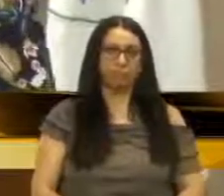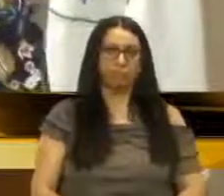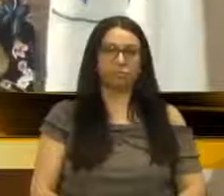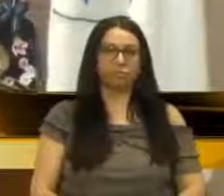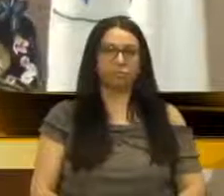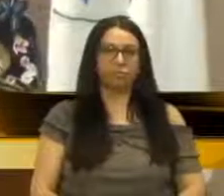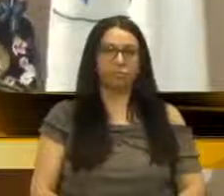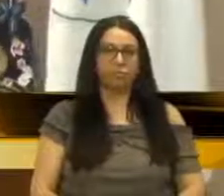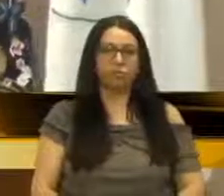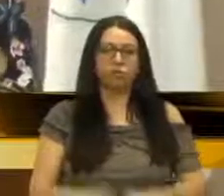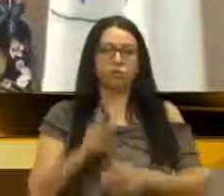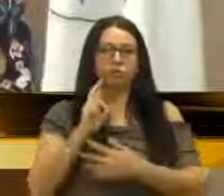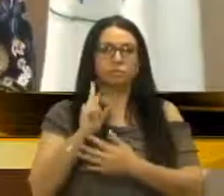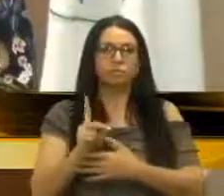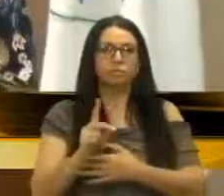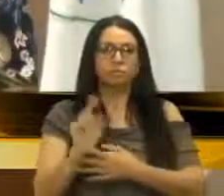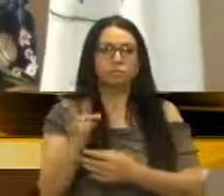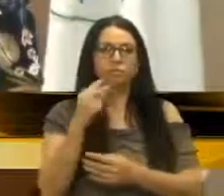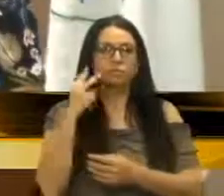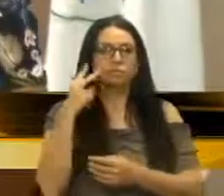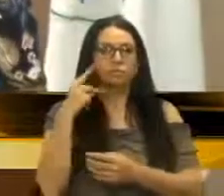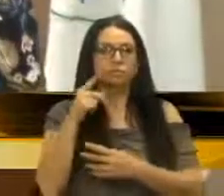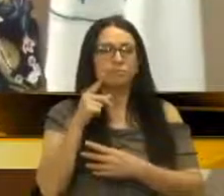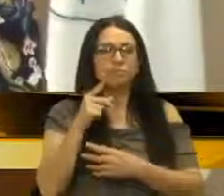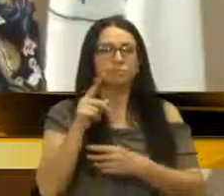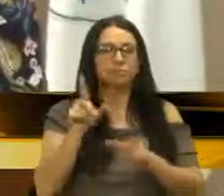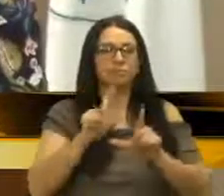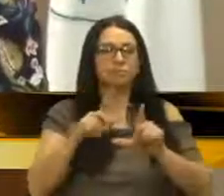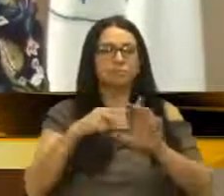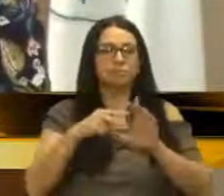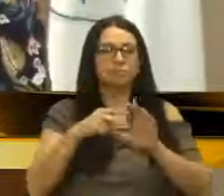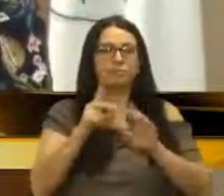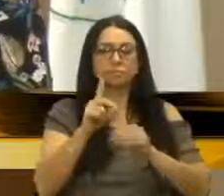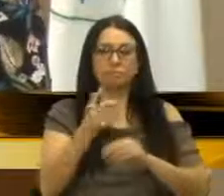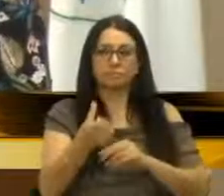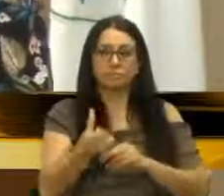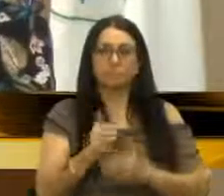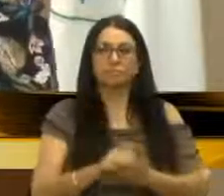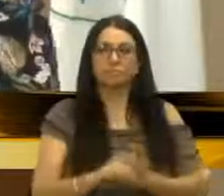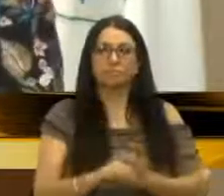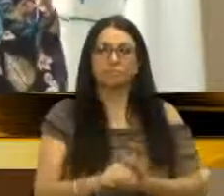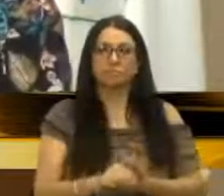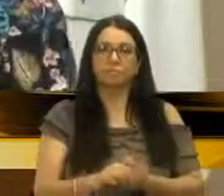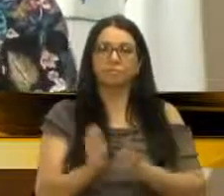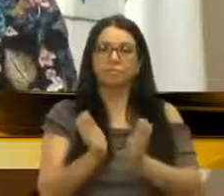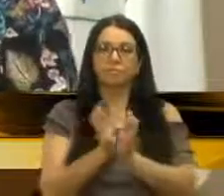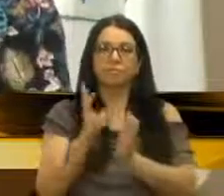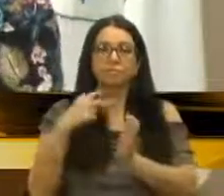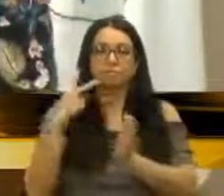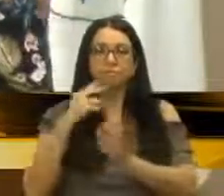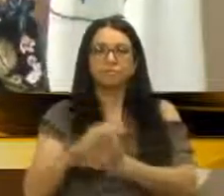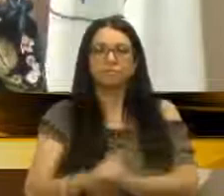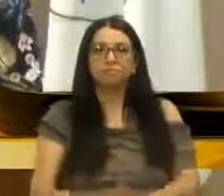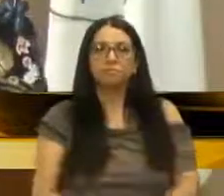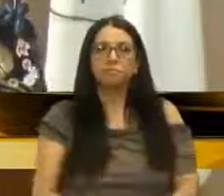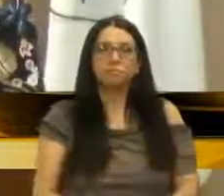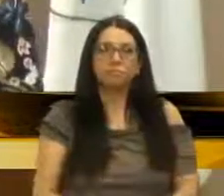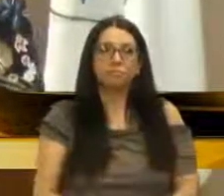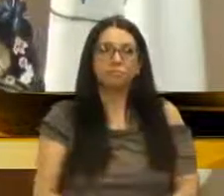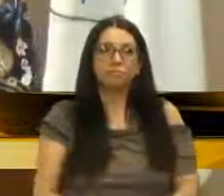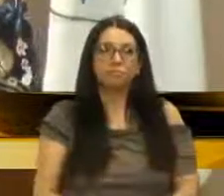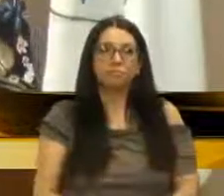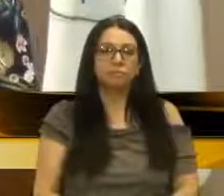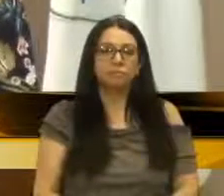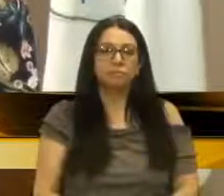nos assiste à tv câmara canal 16 colegas vereadores a